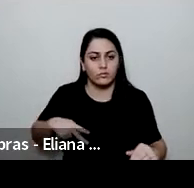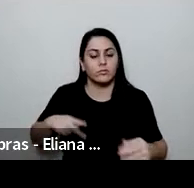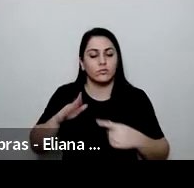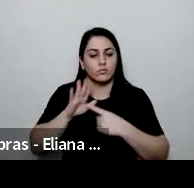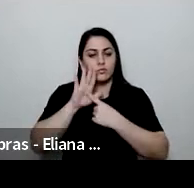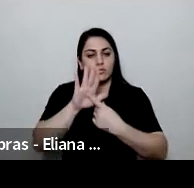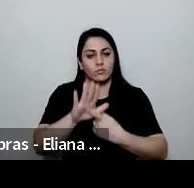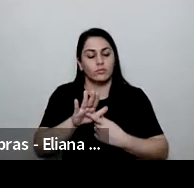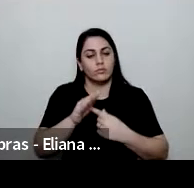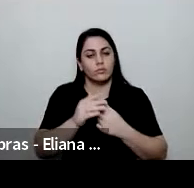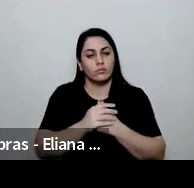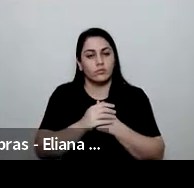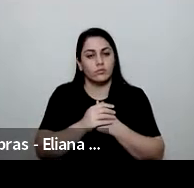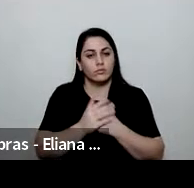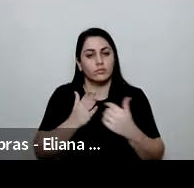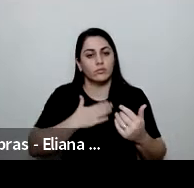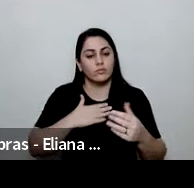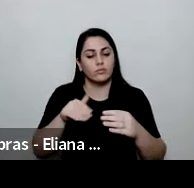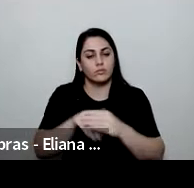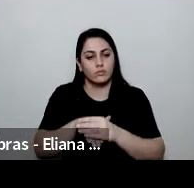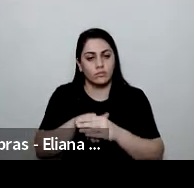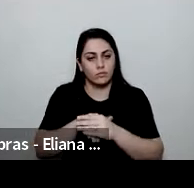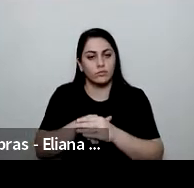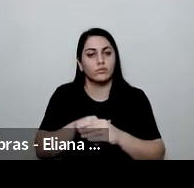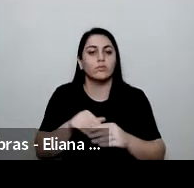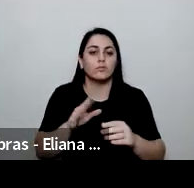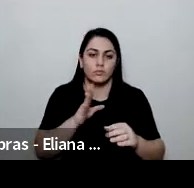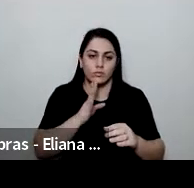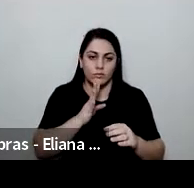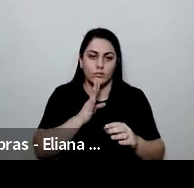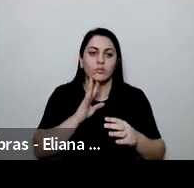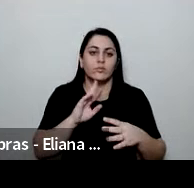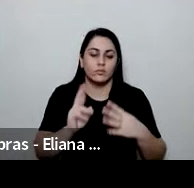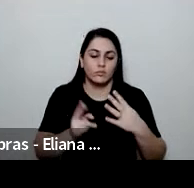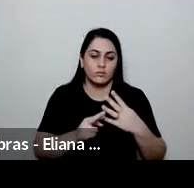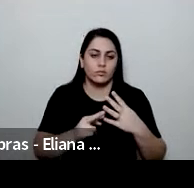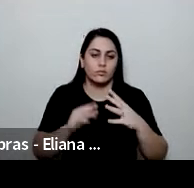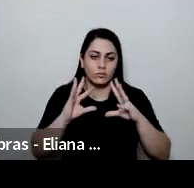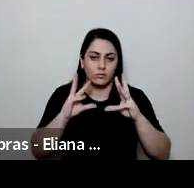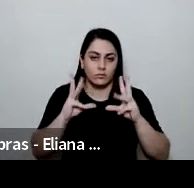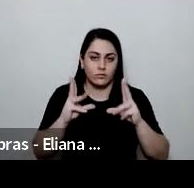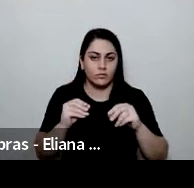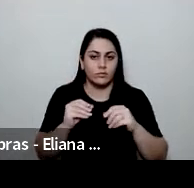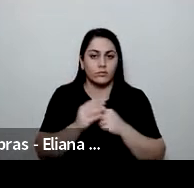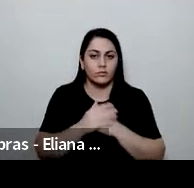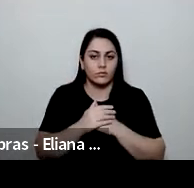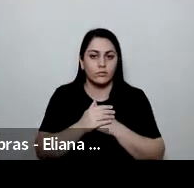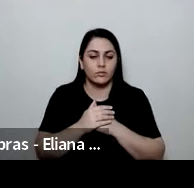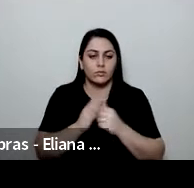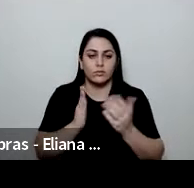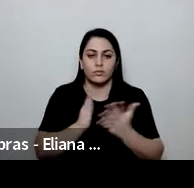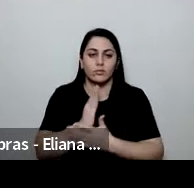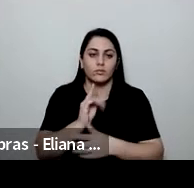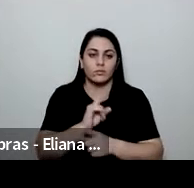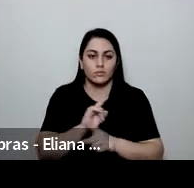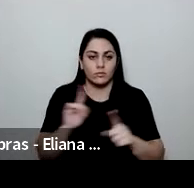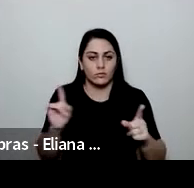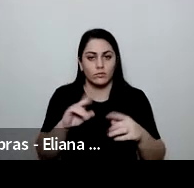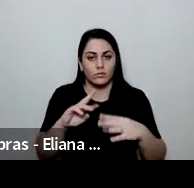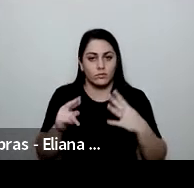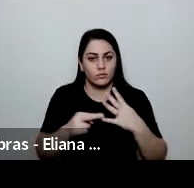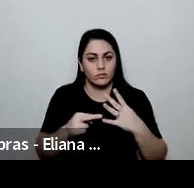sabe Branca foto e o conhecimento de todos os recursos e pelo desprovimento